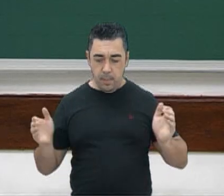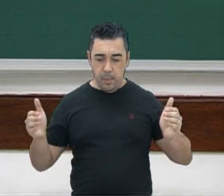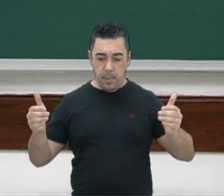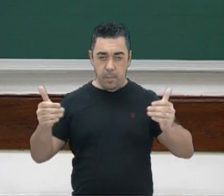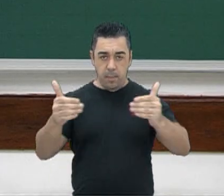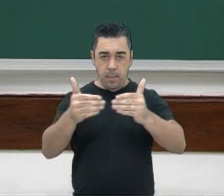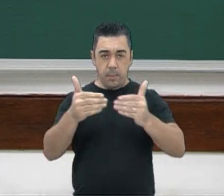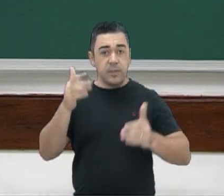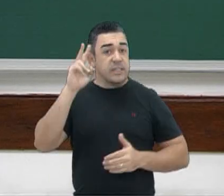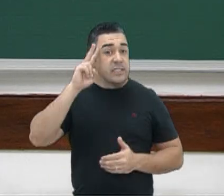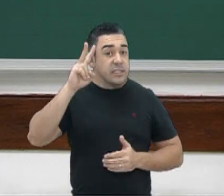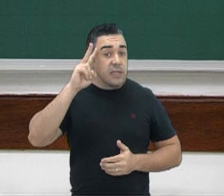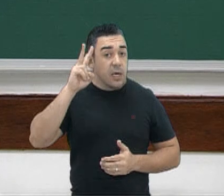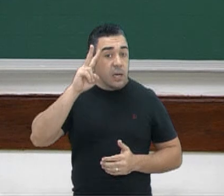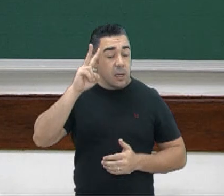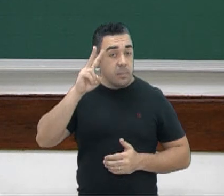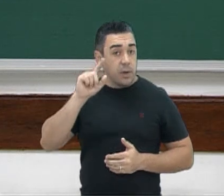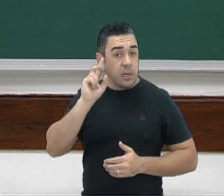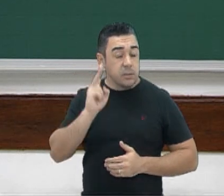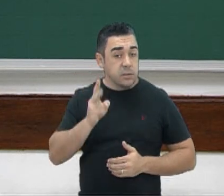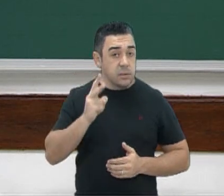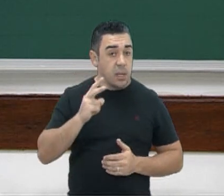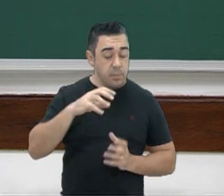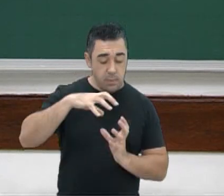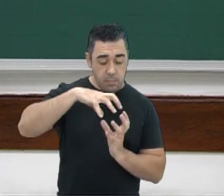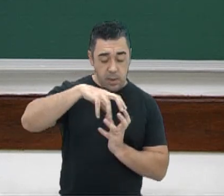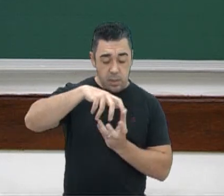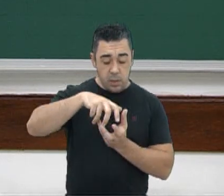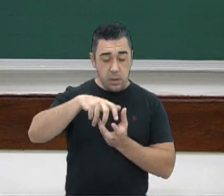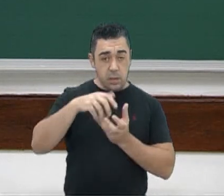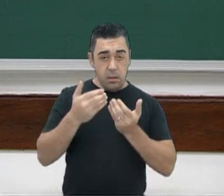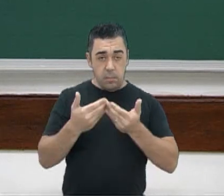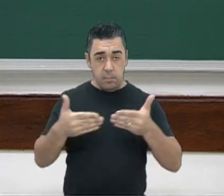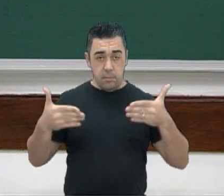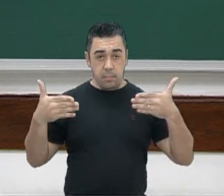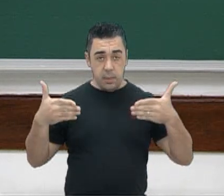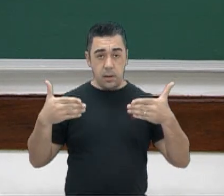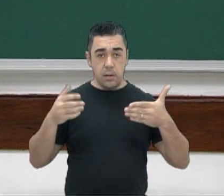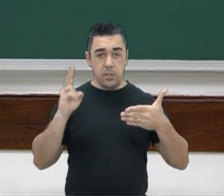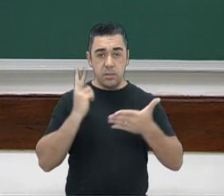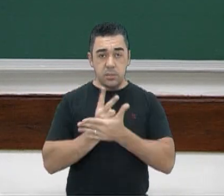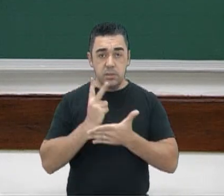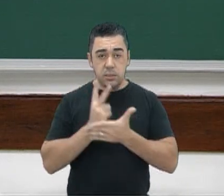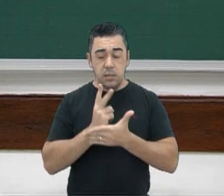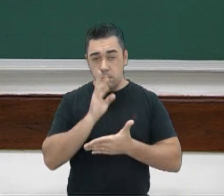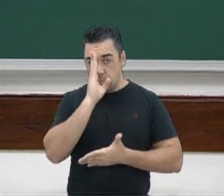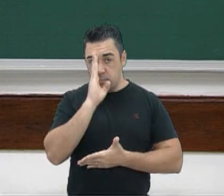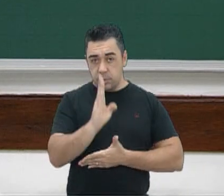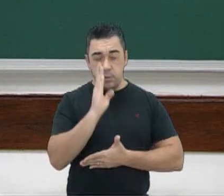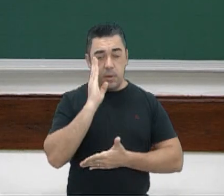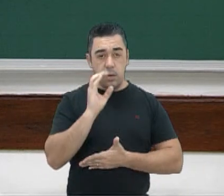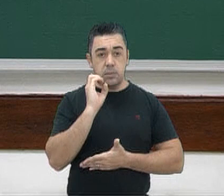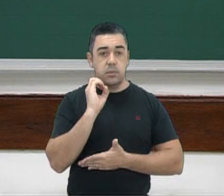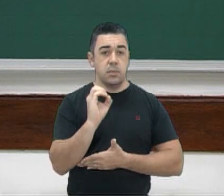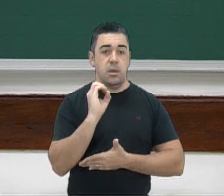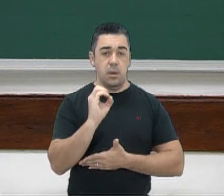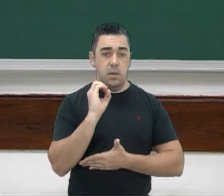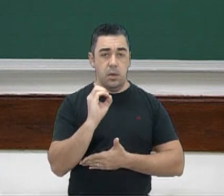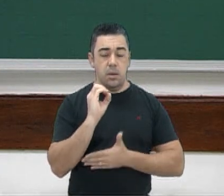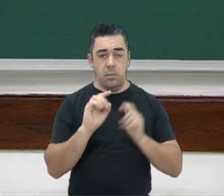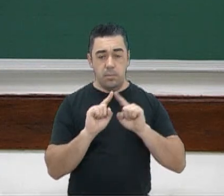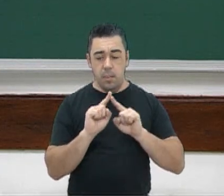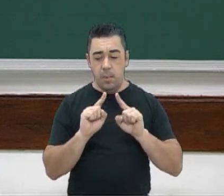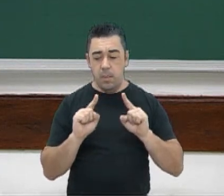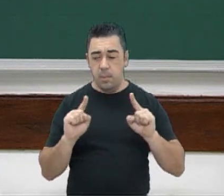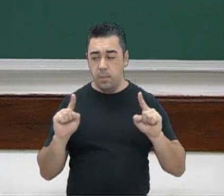sempre imaginar o nosso planeta aberto e as linhas dos graus partindo do ponto mais central da